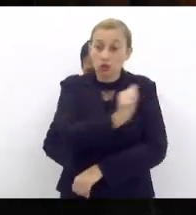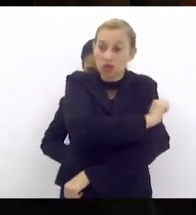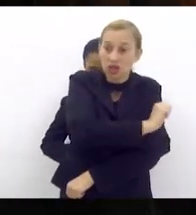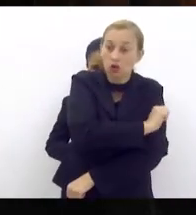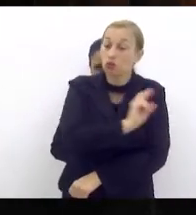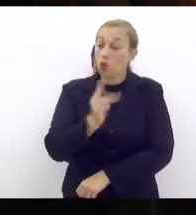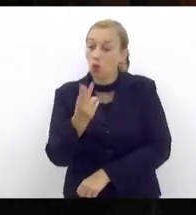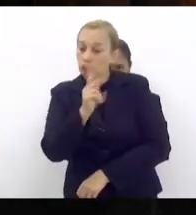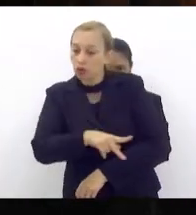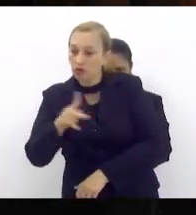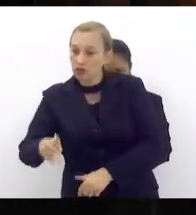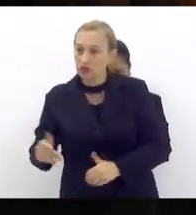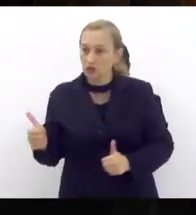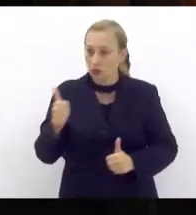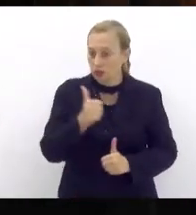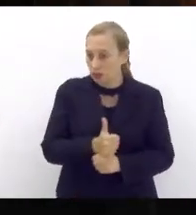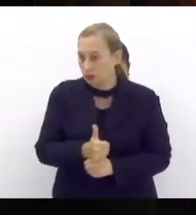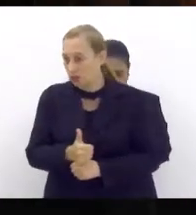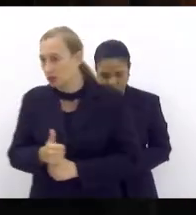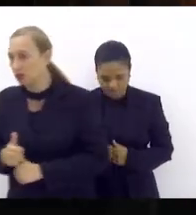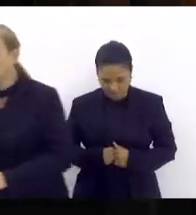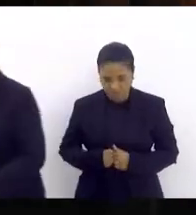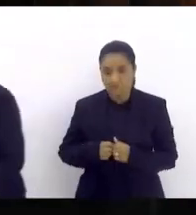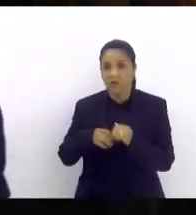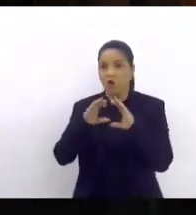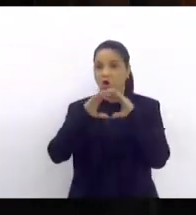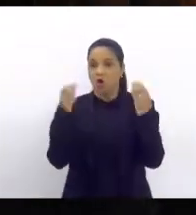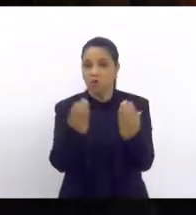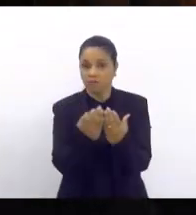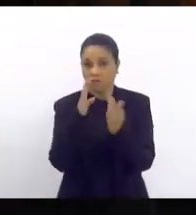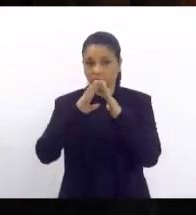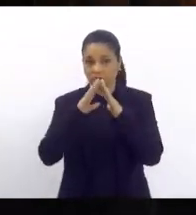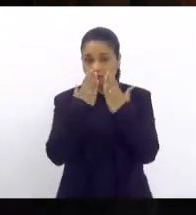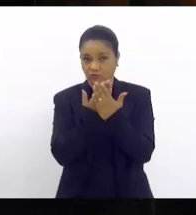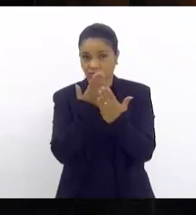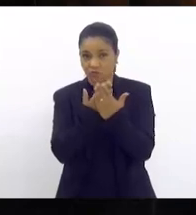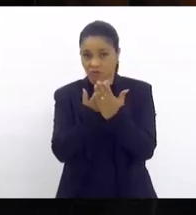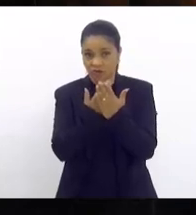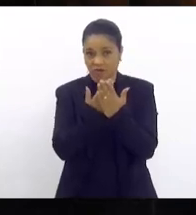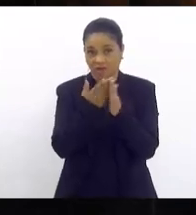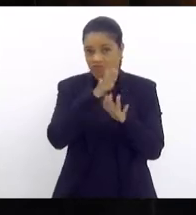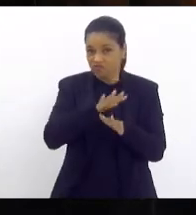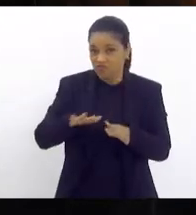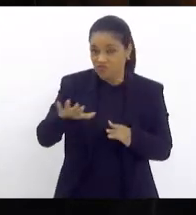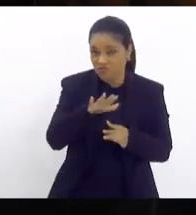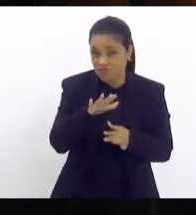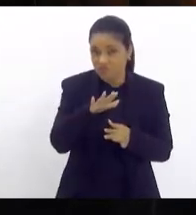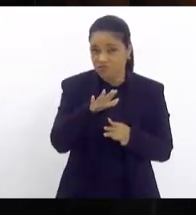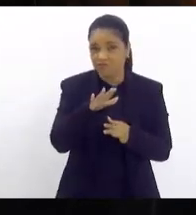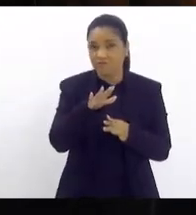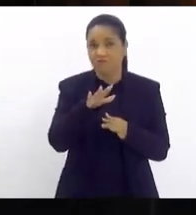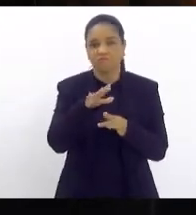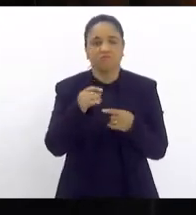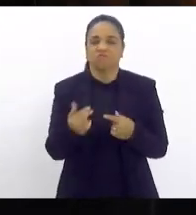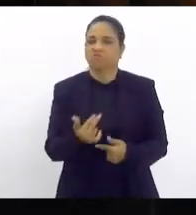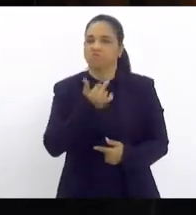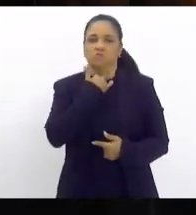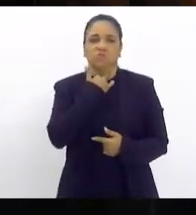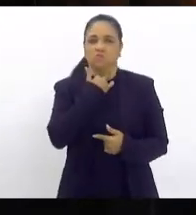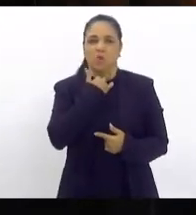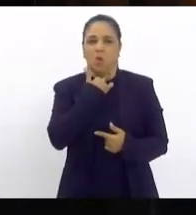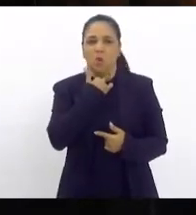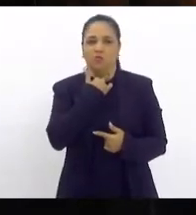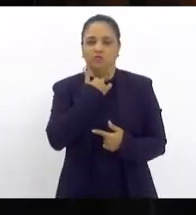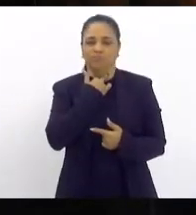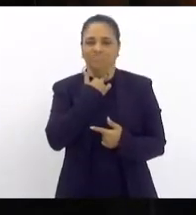alunos seja dos professores seja da comunidade escolar no geral não pode acarretar uma situação